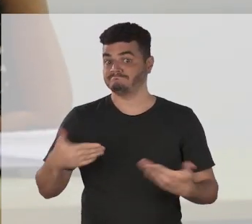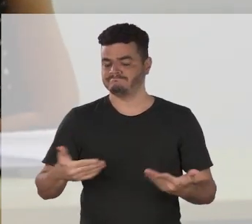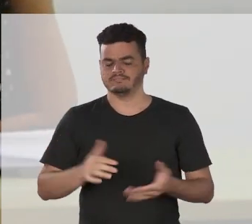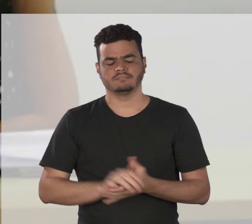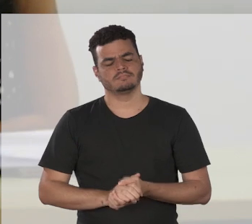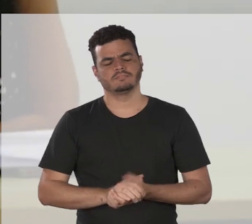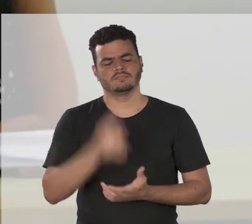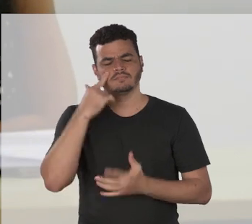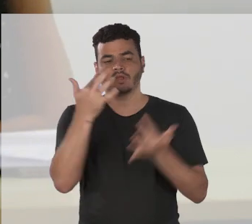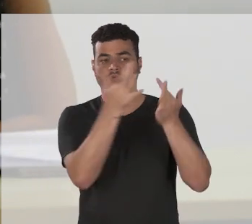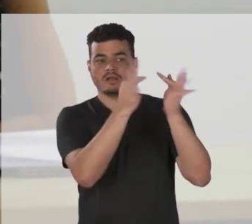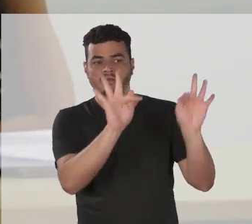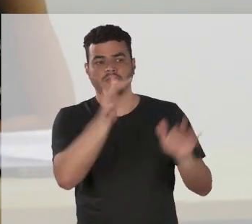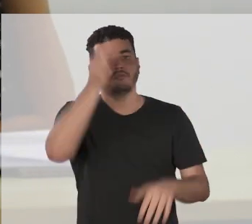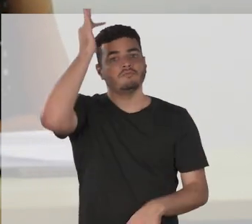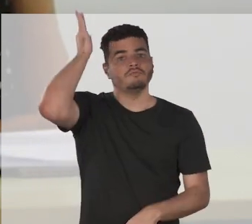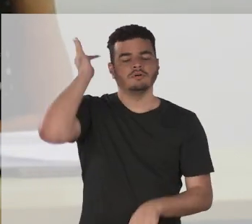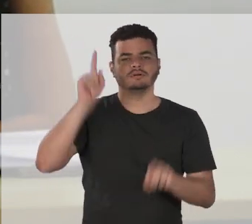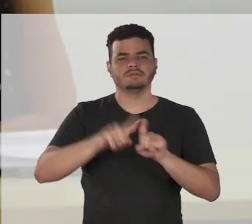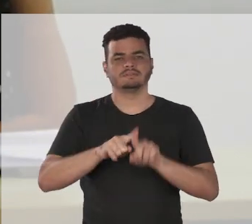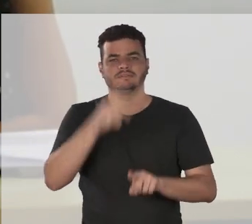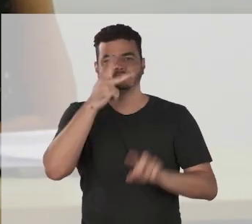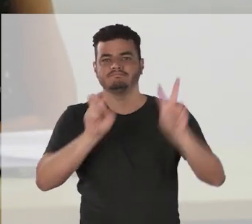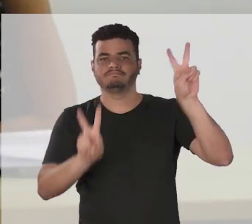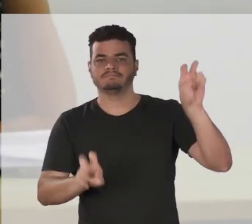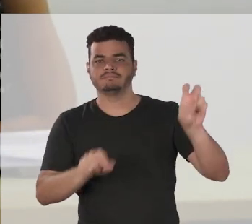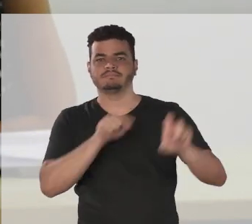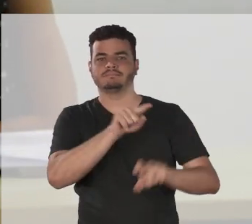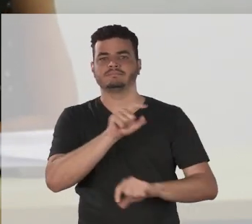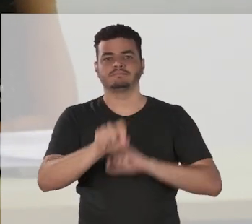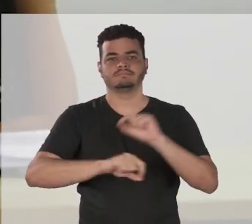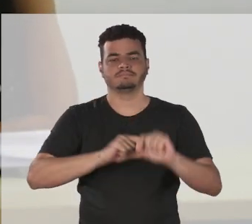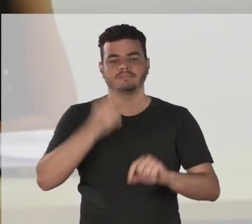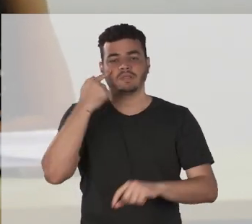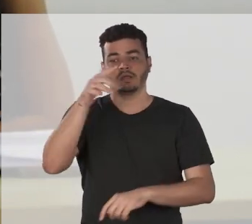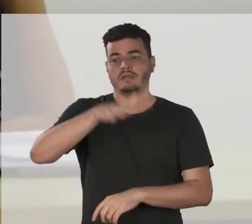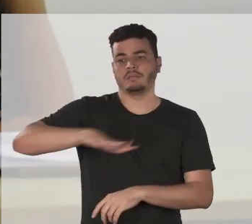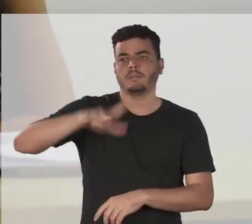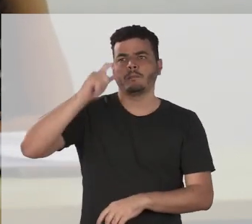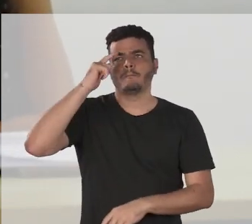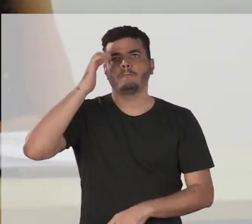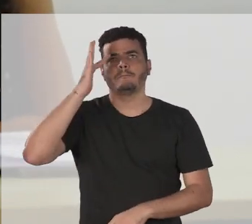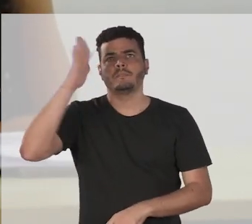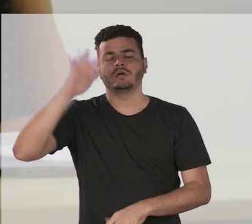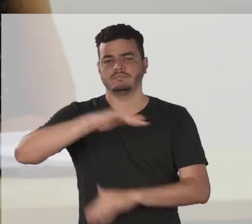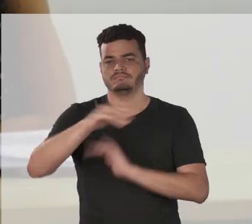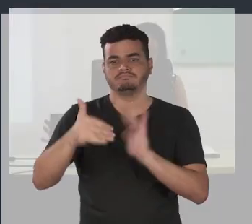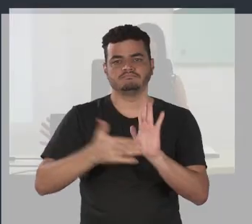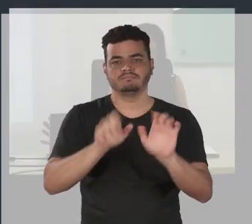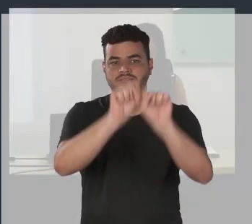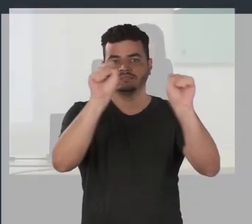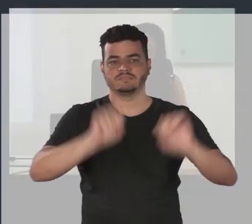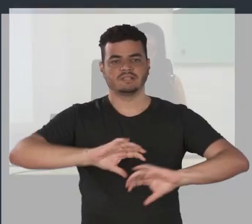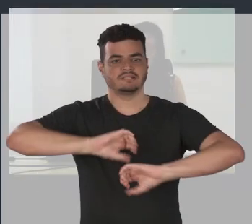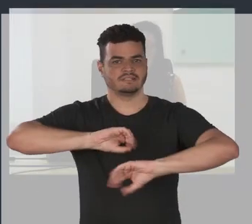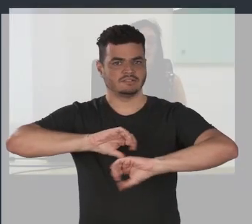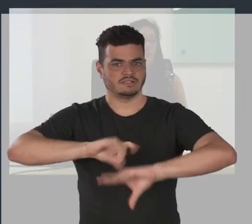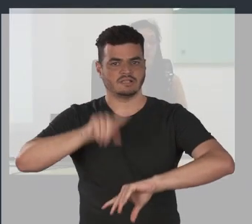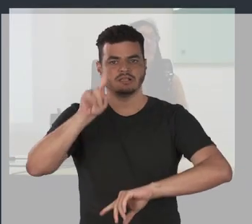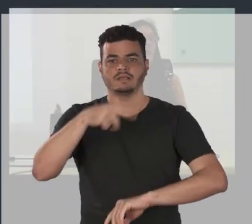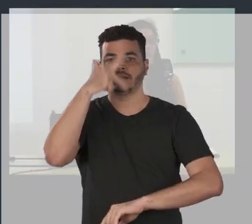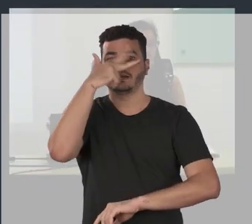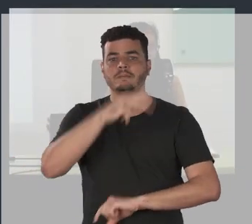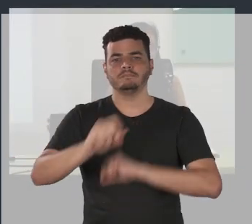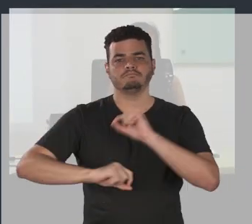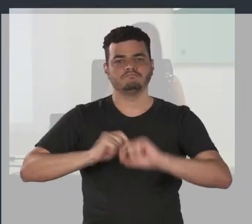literatura. E bom, essa frase de Foucault um pouco também parece que abre, não é mesmo, o panorama de pensar que todo sistema educativo é